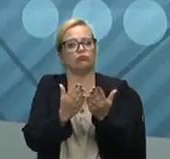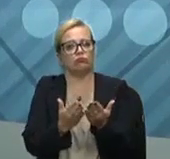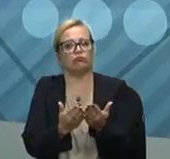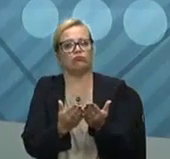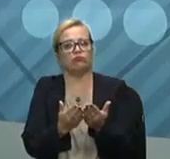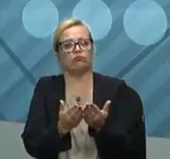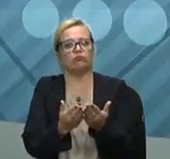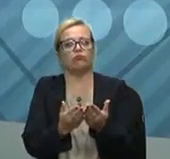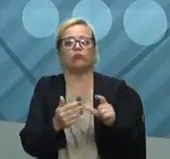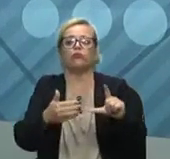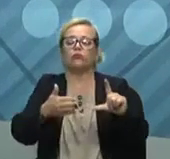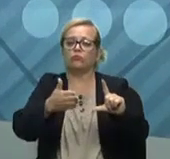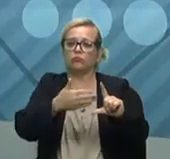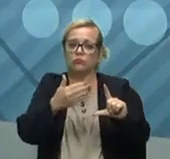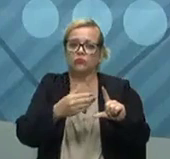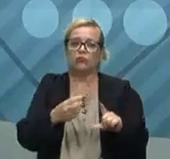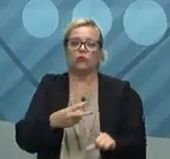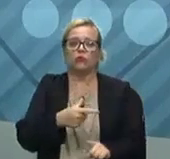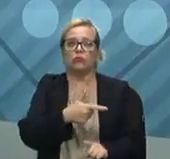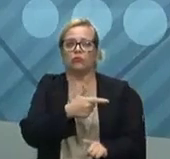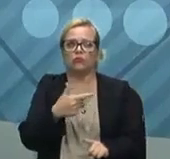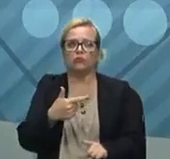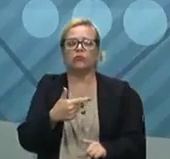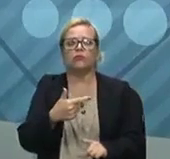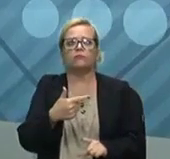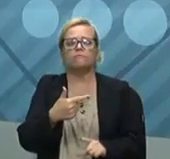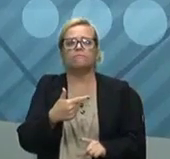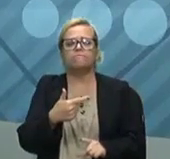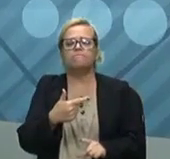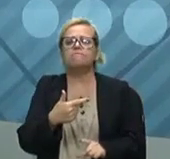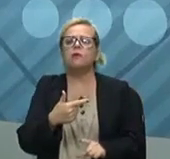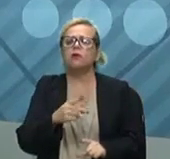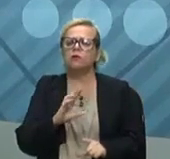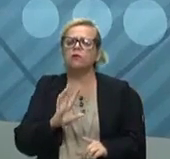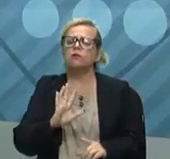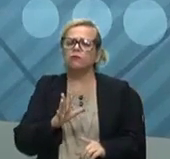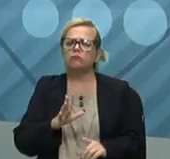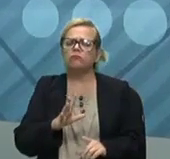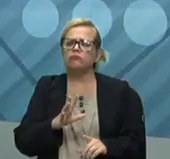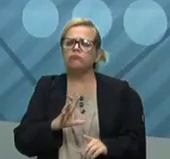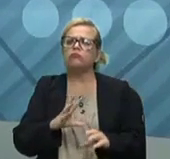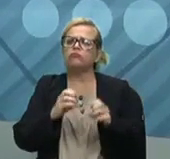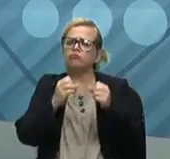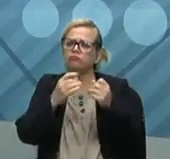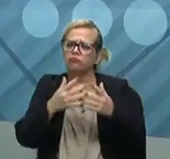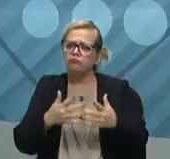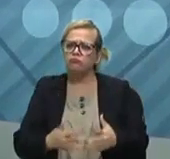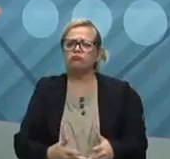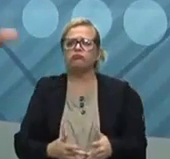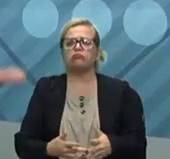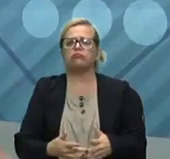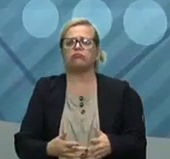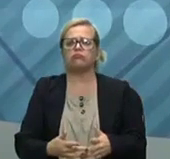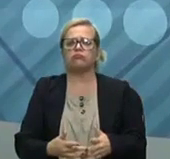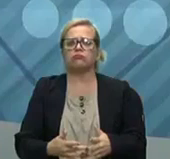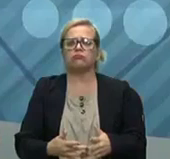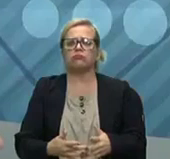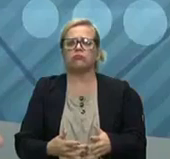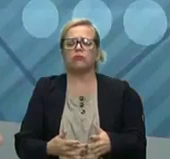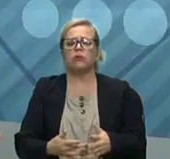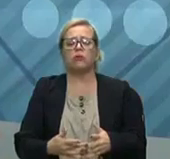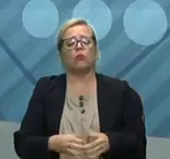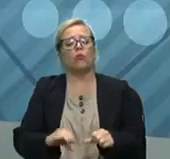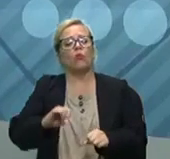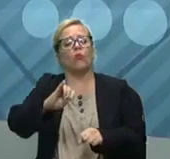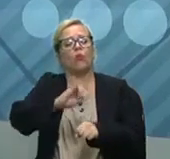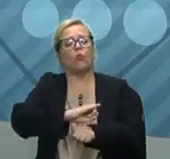essa explicação na teleaula 2. Na teleaula 2, a aula foi falada, toda a aula é em cima de medidas de tendência